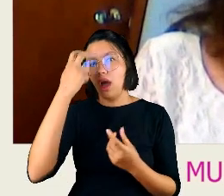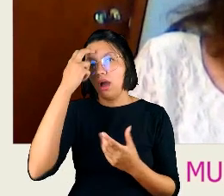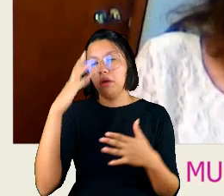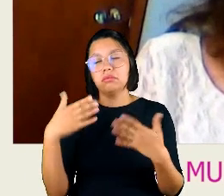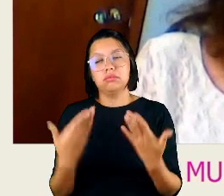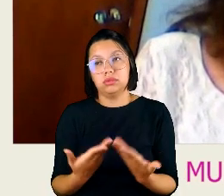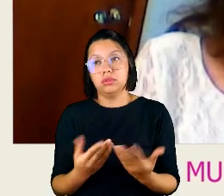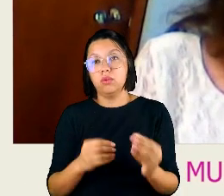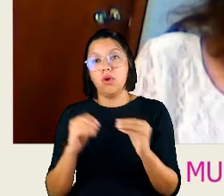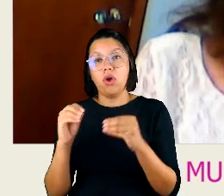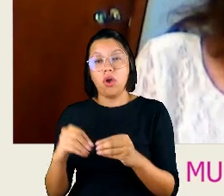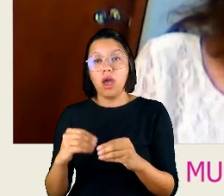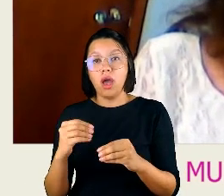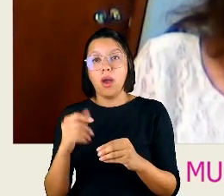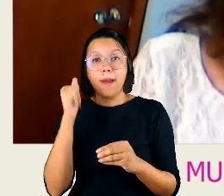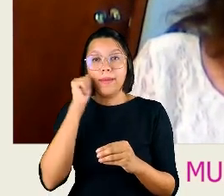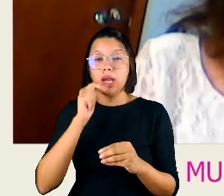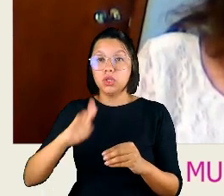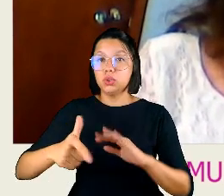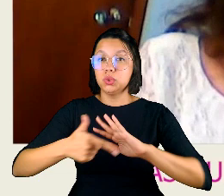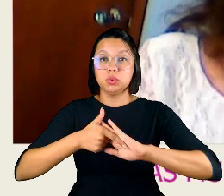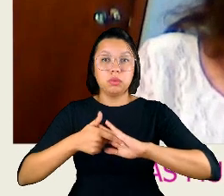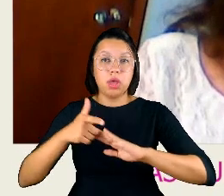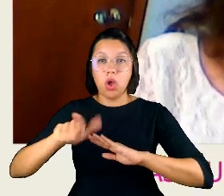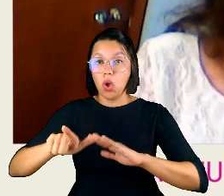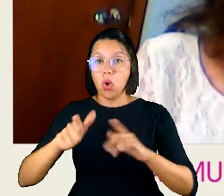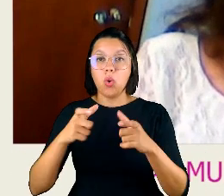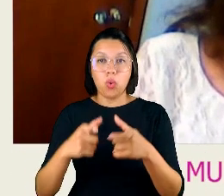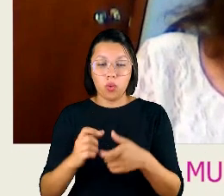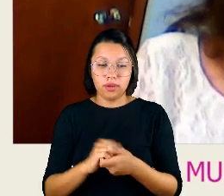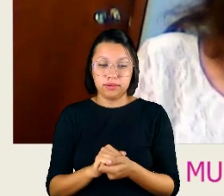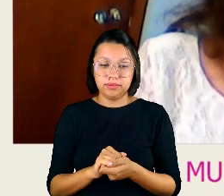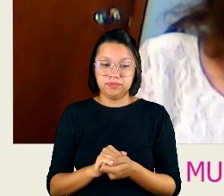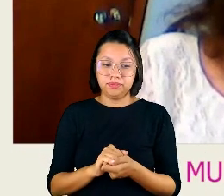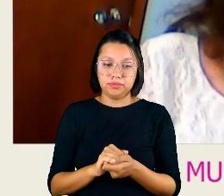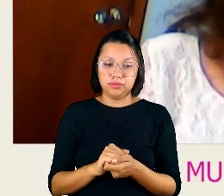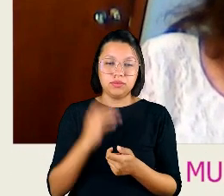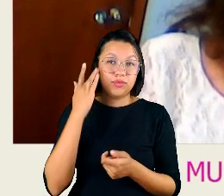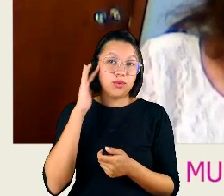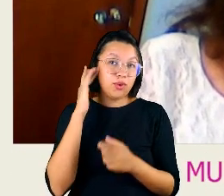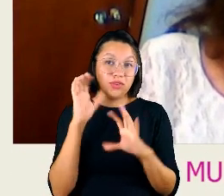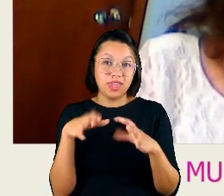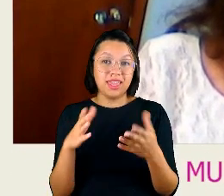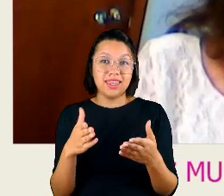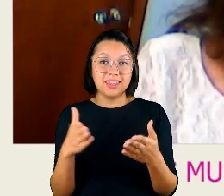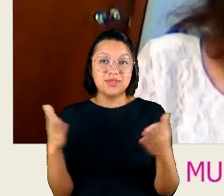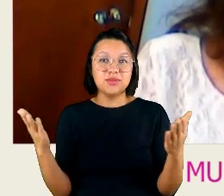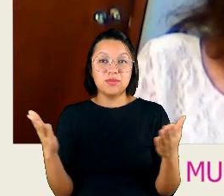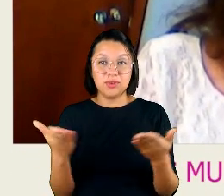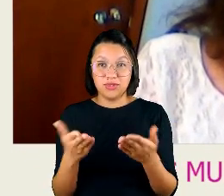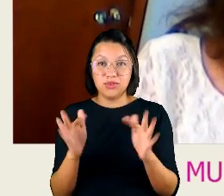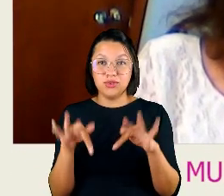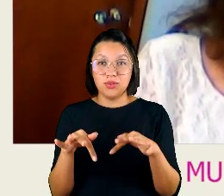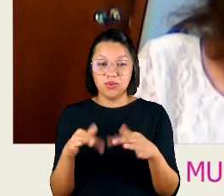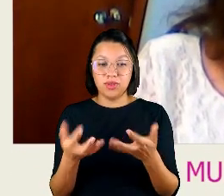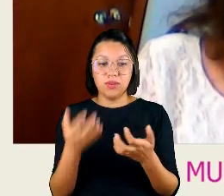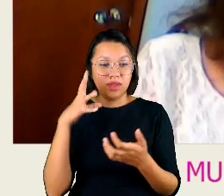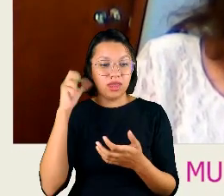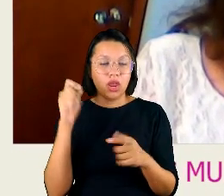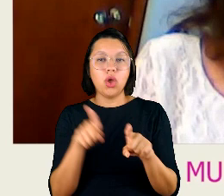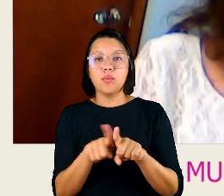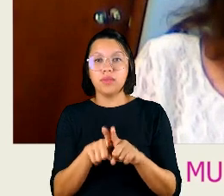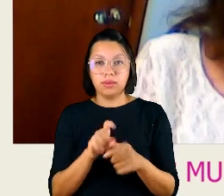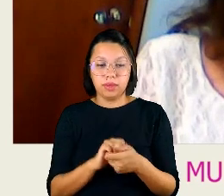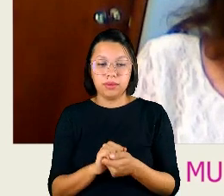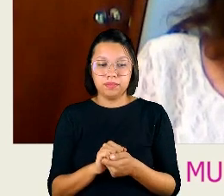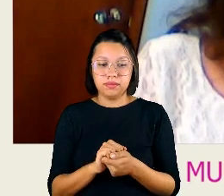outros papéis, em outros lugares. E acho que é isso. Para a gente concluir, eu queria muito ouvi-las também.